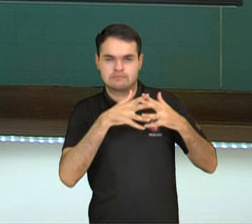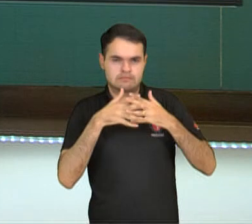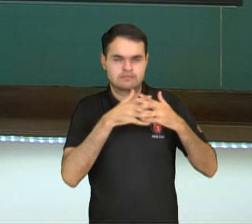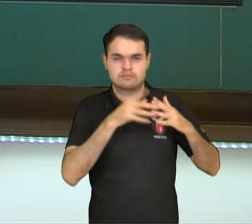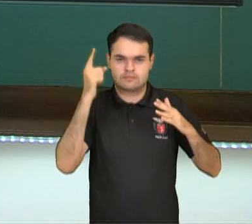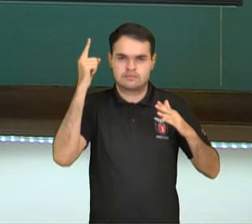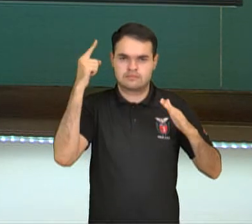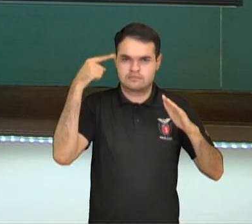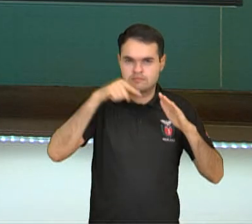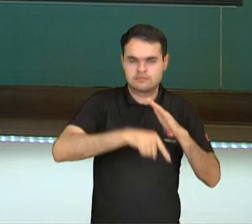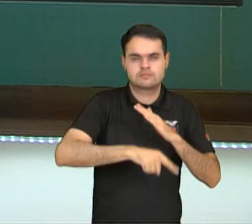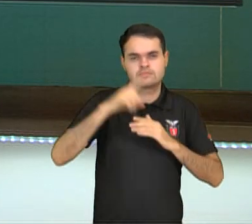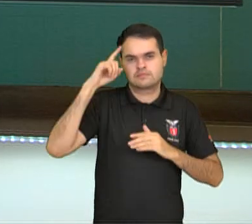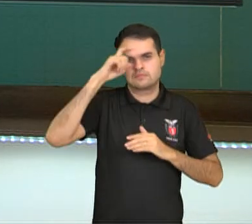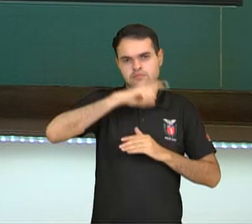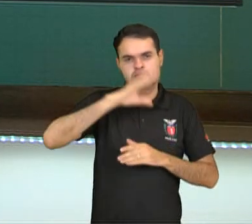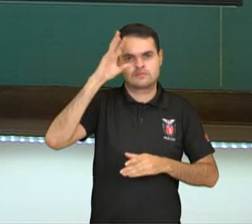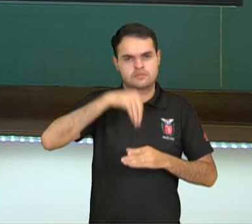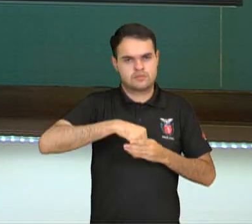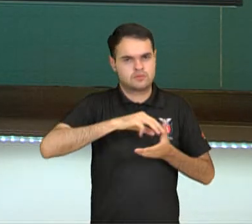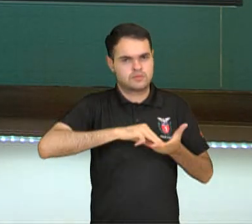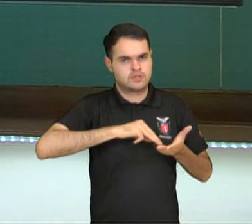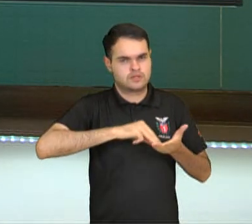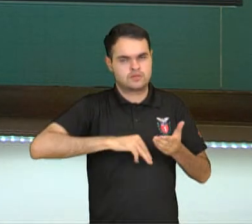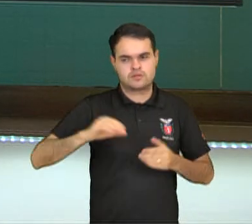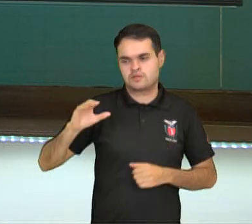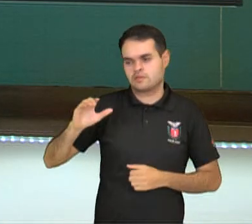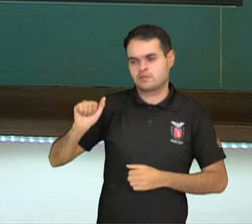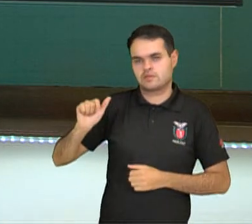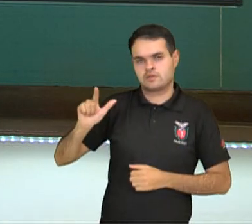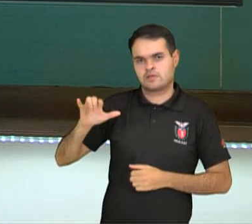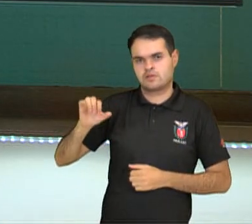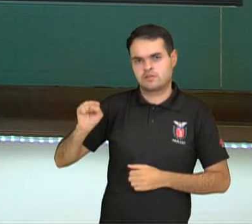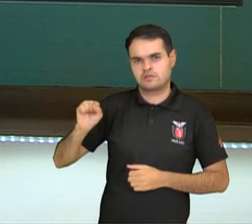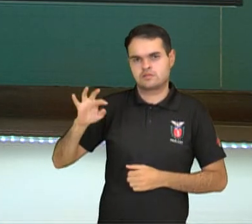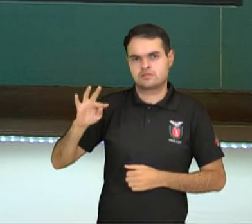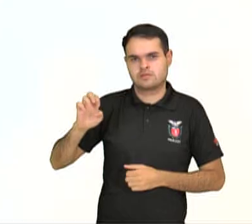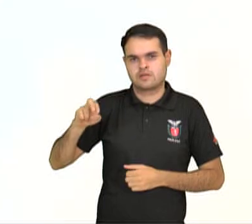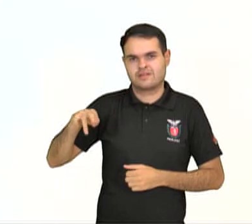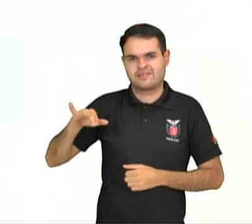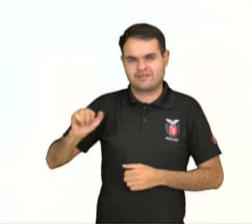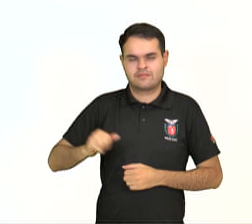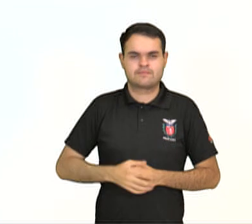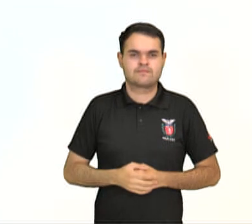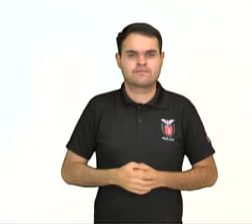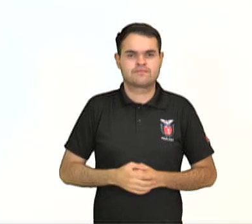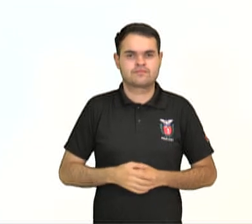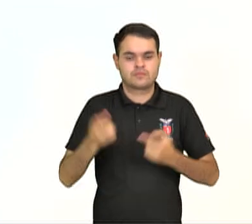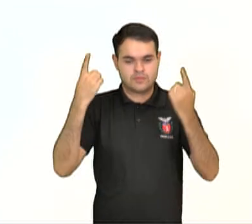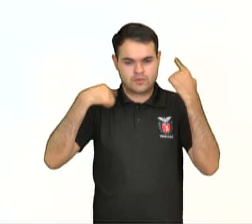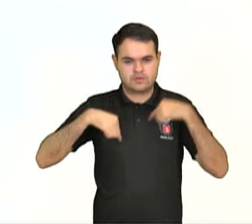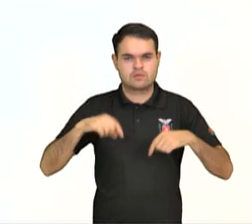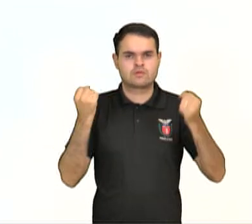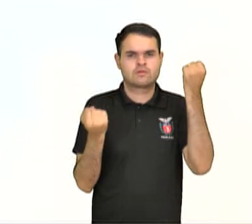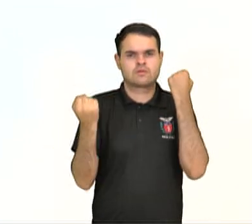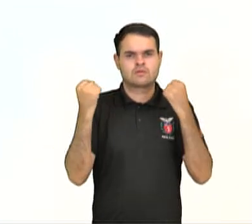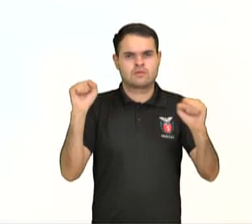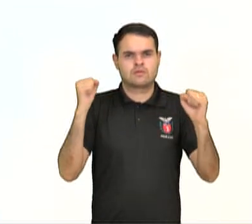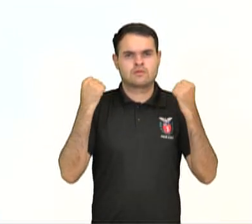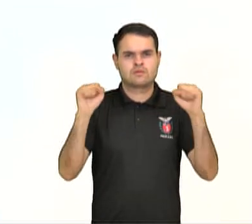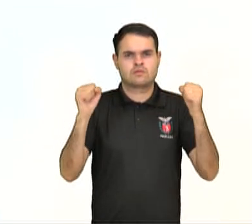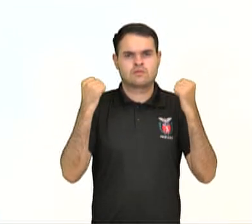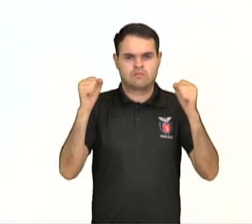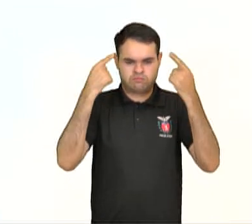complexos dentro desse método da calistenia, tá? O treino calistênico trabalha vários músculos